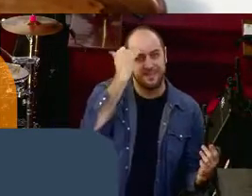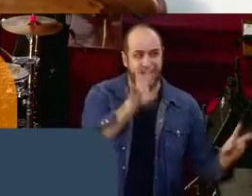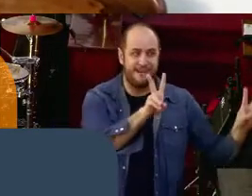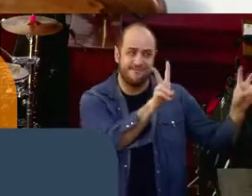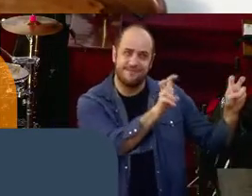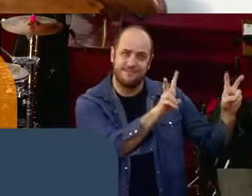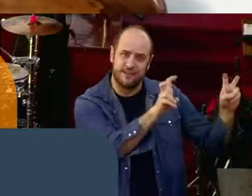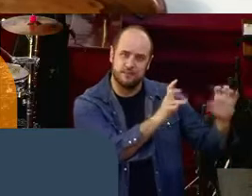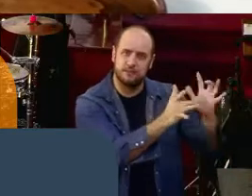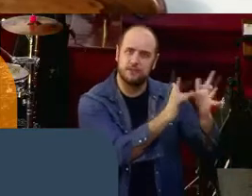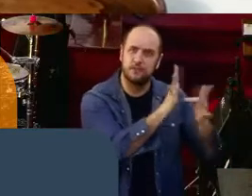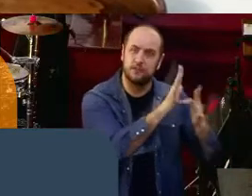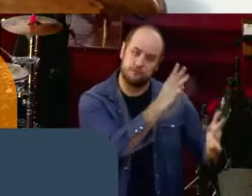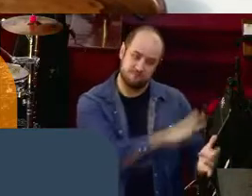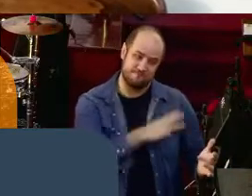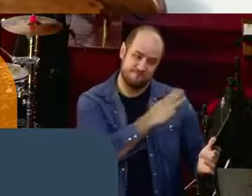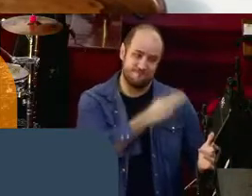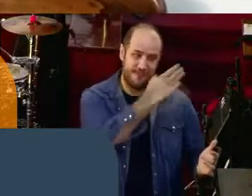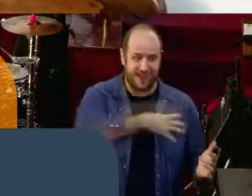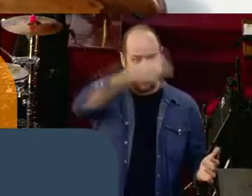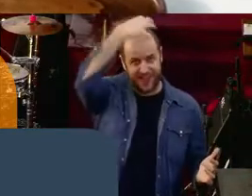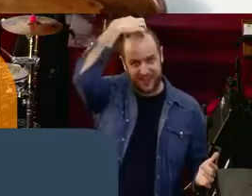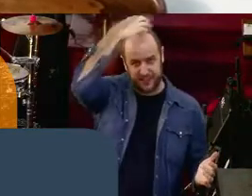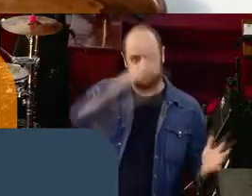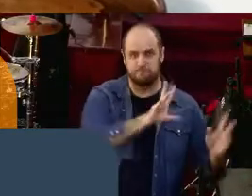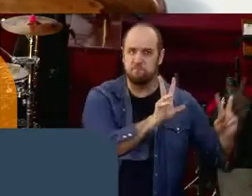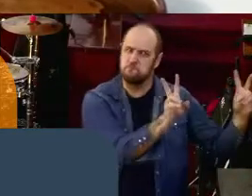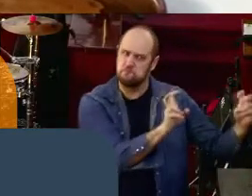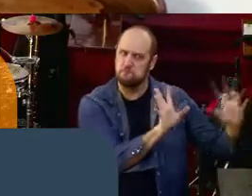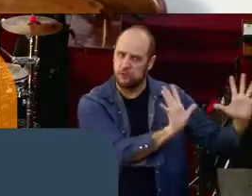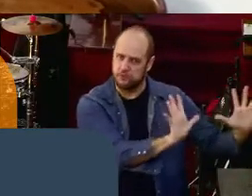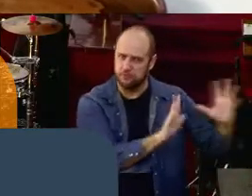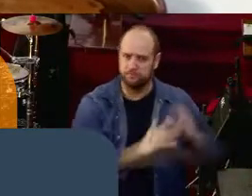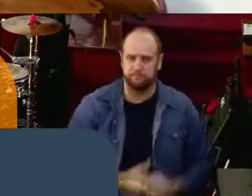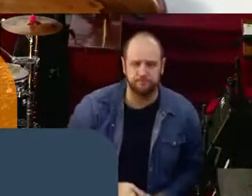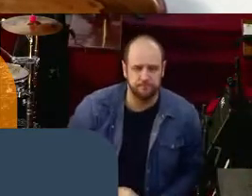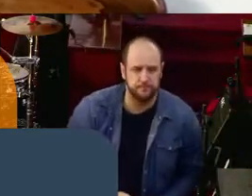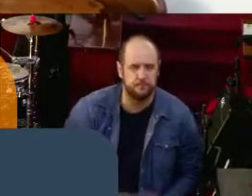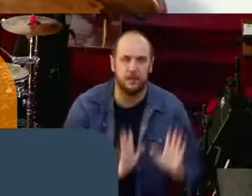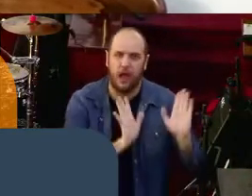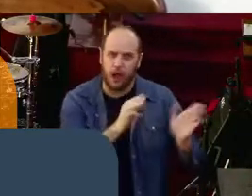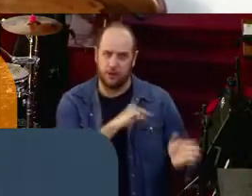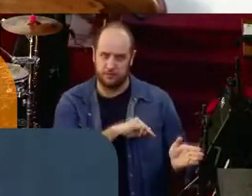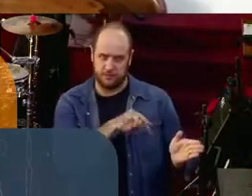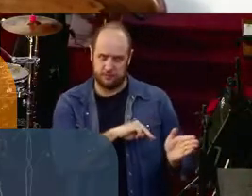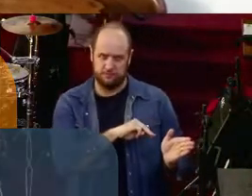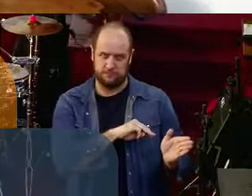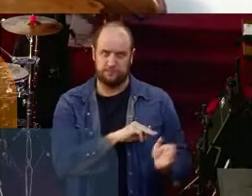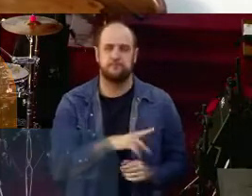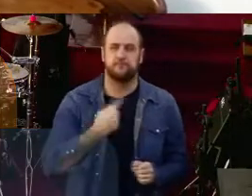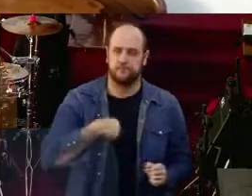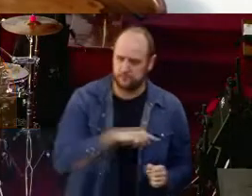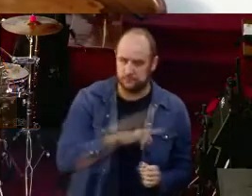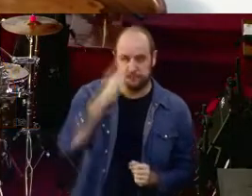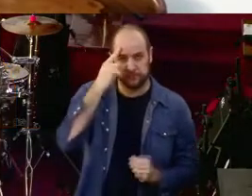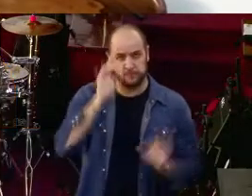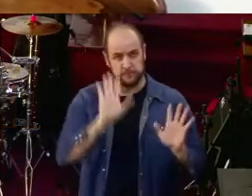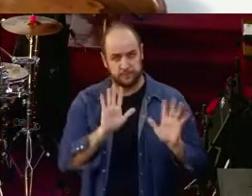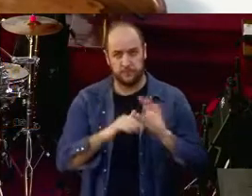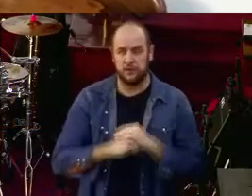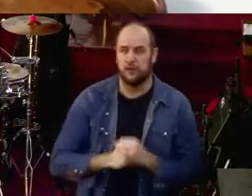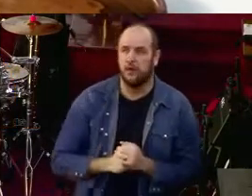Jesus Cristo, o Messias, como rei. Então, aqui no Evangelho de Mateus, nós temos